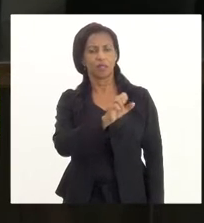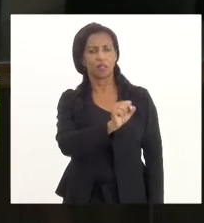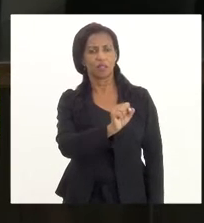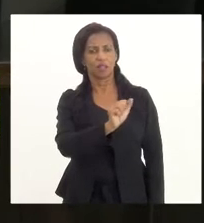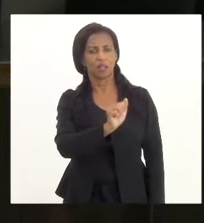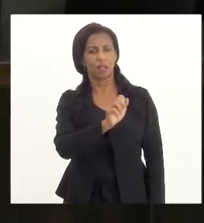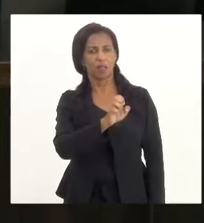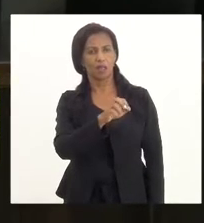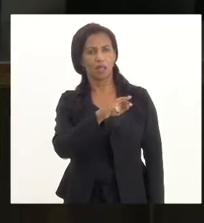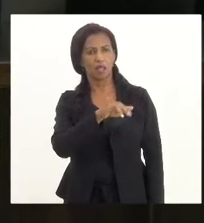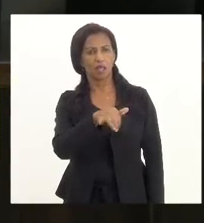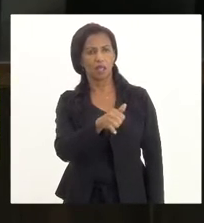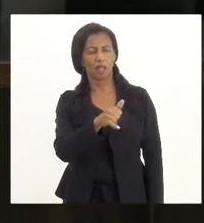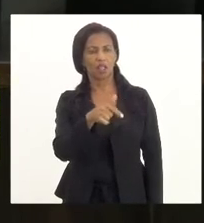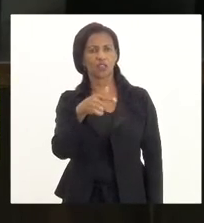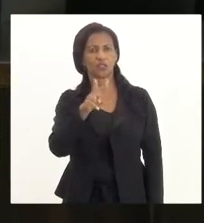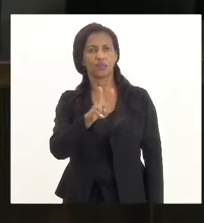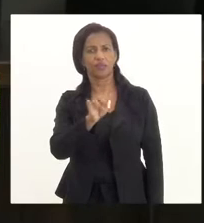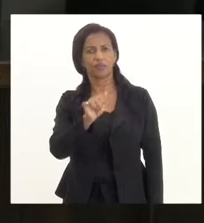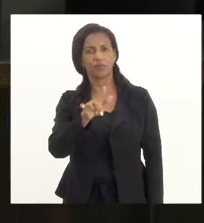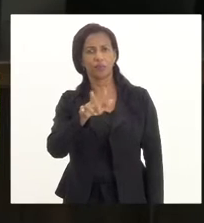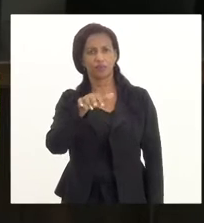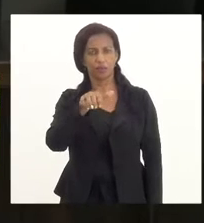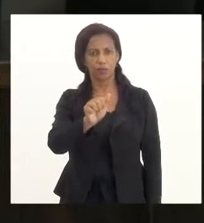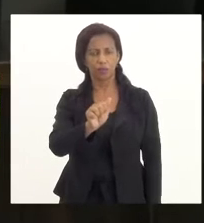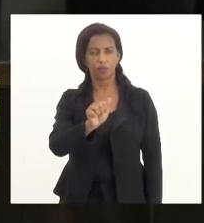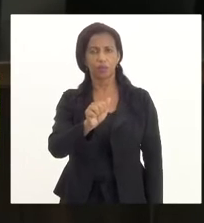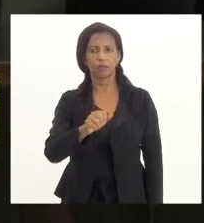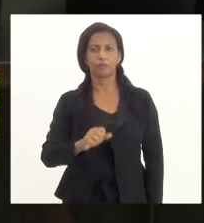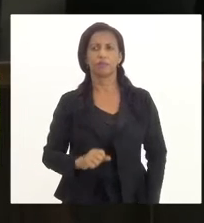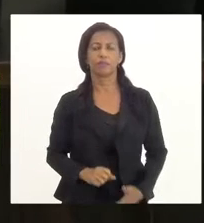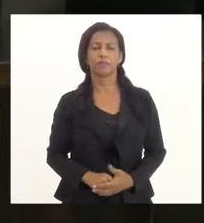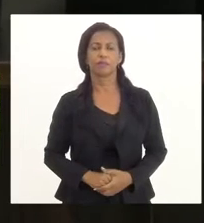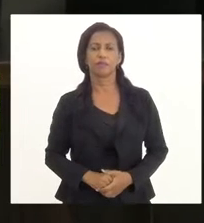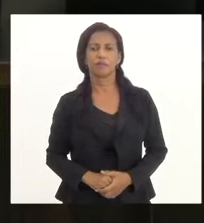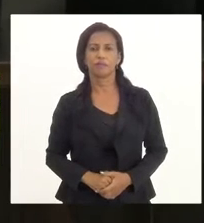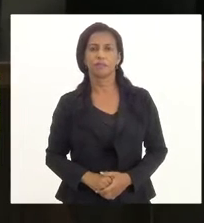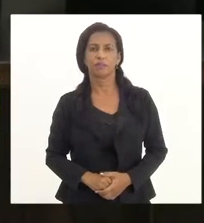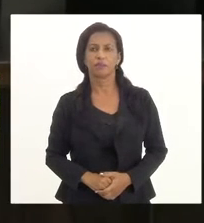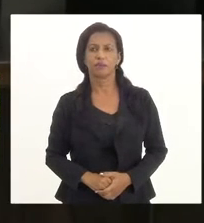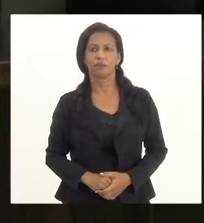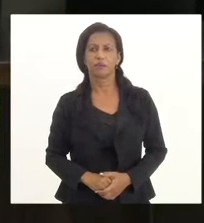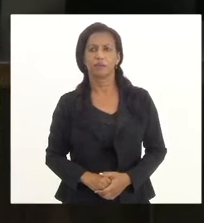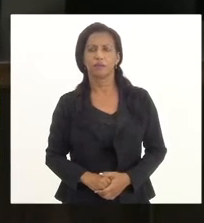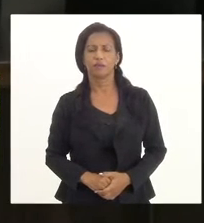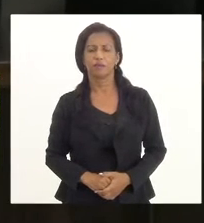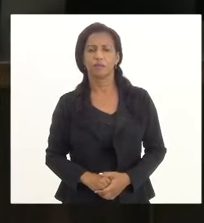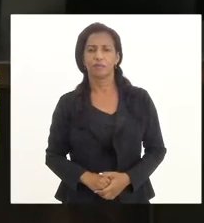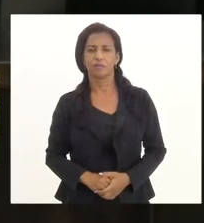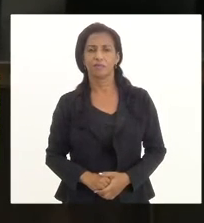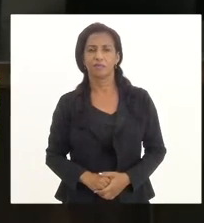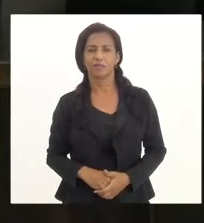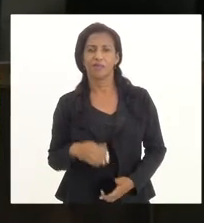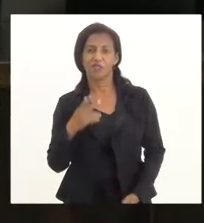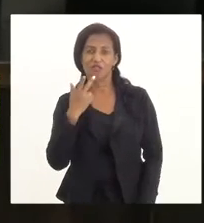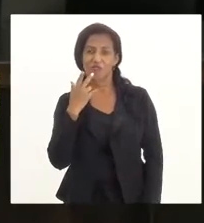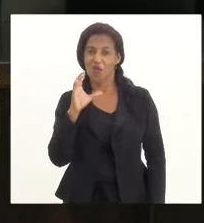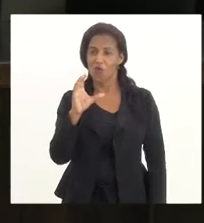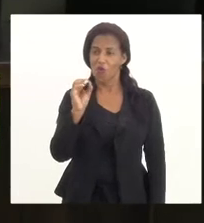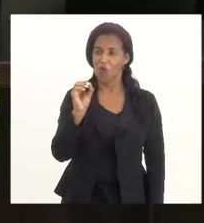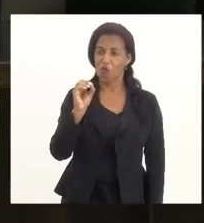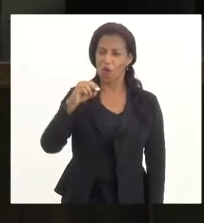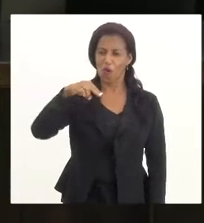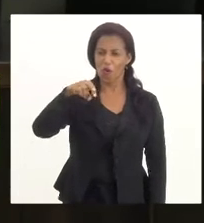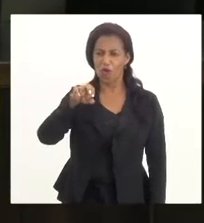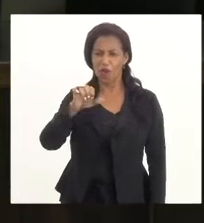assererj havia uma Silveira o eu não sou chamar de Coronel